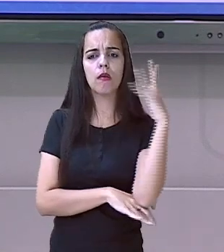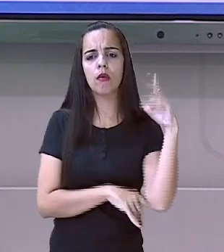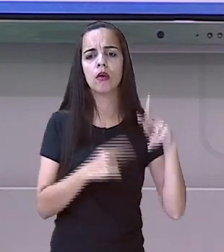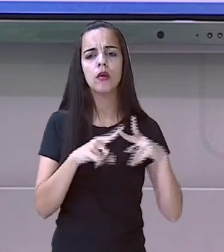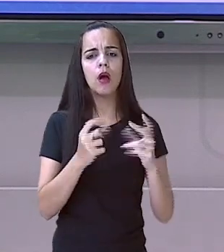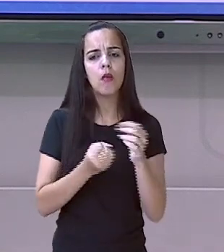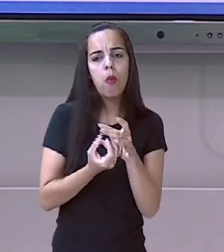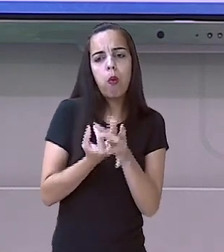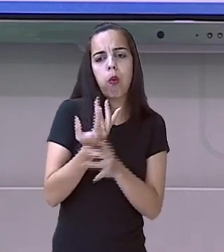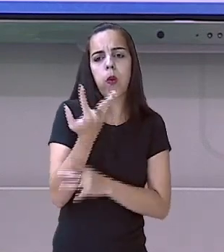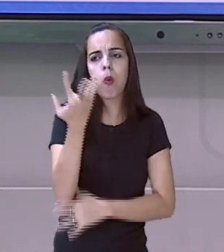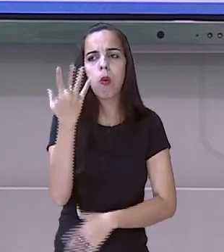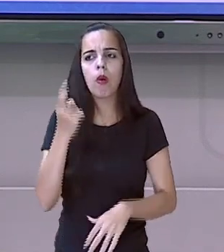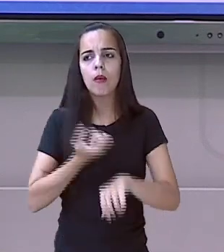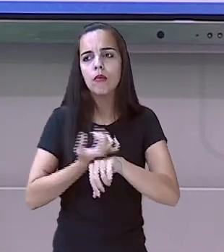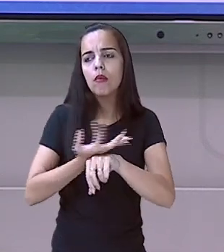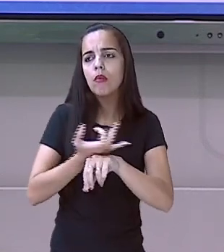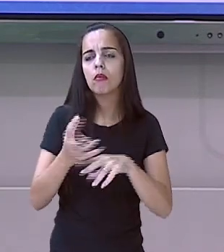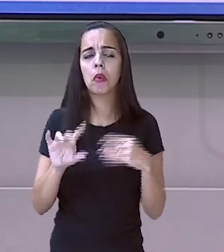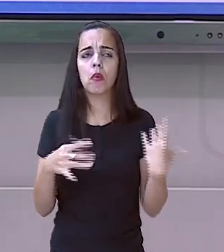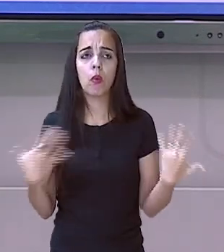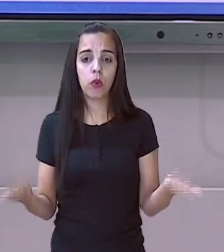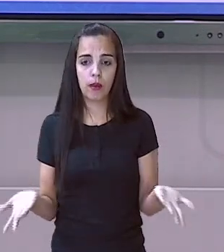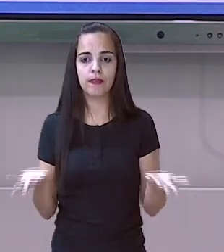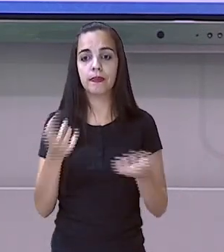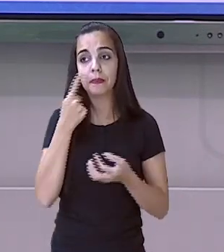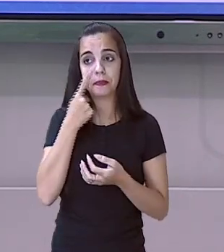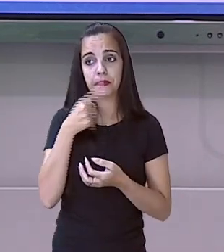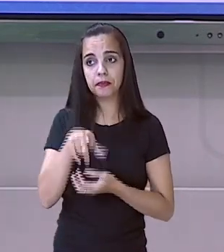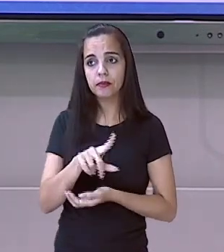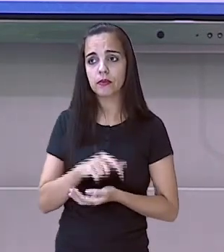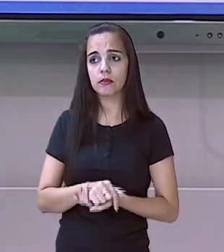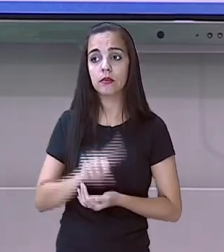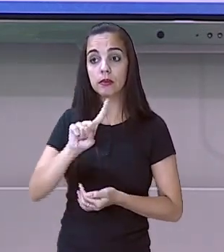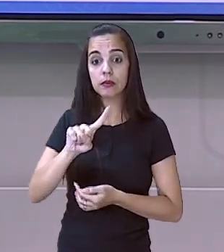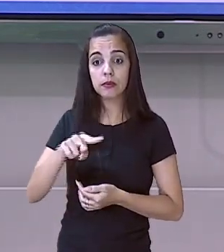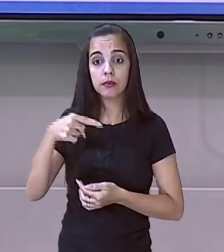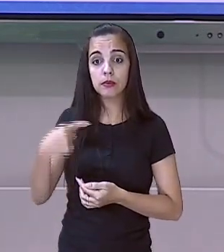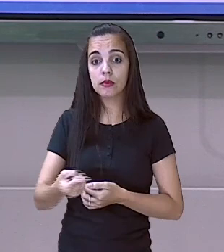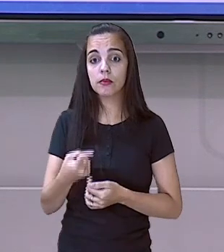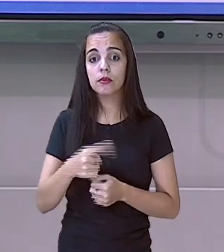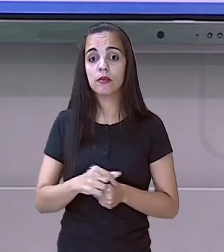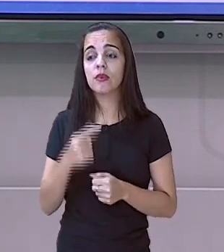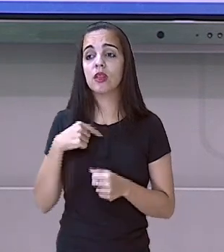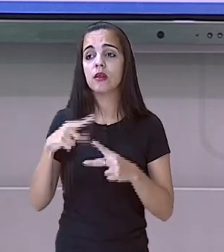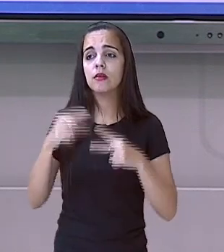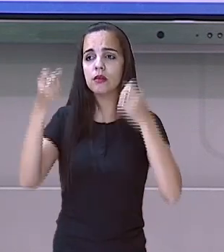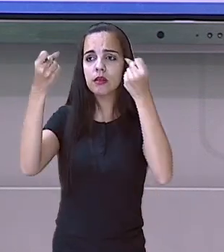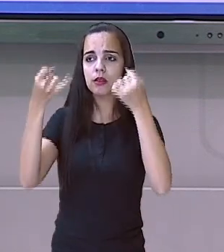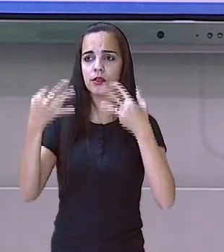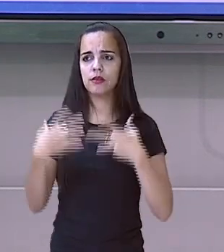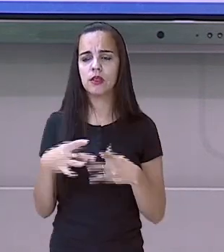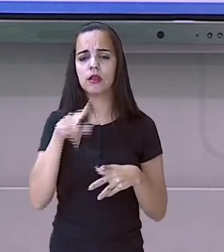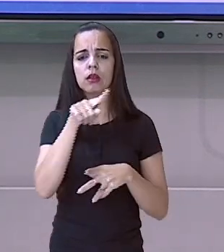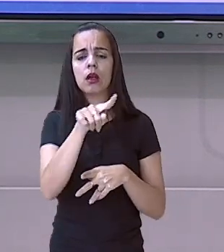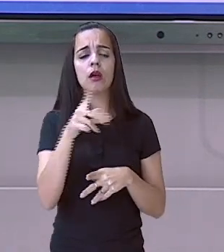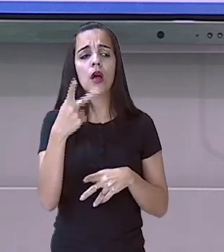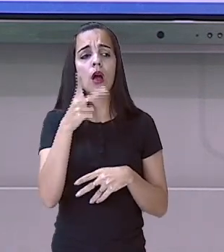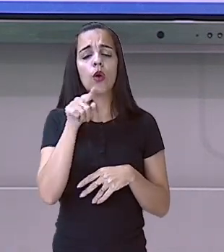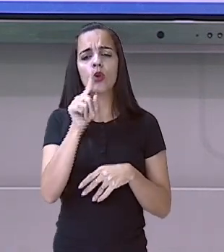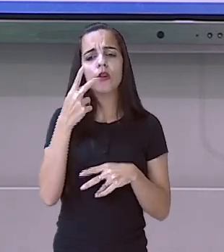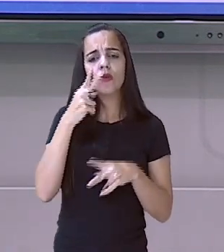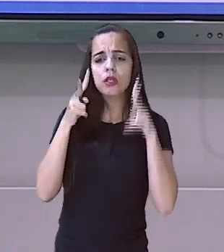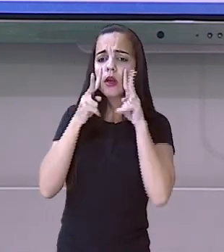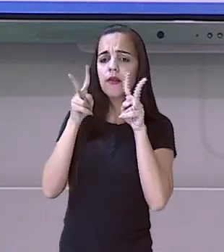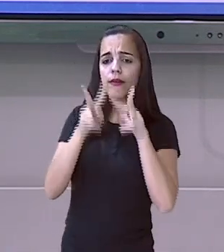plantação. Então eu quero uma observação. E depois você vai classificar para mim se essa paisagem que você está vendo, ela é